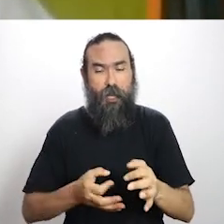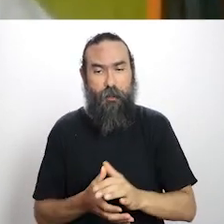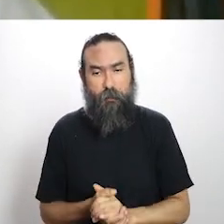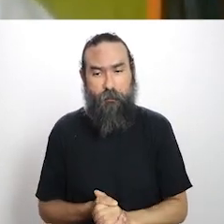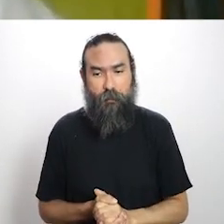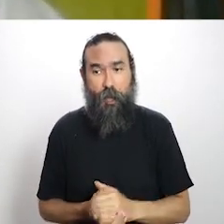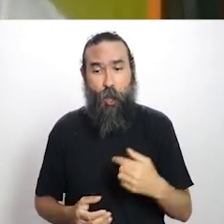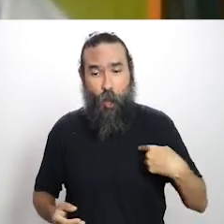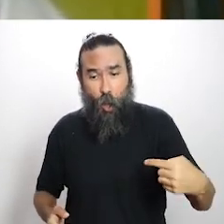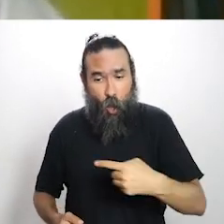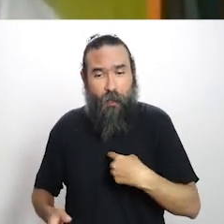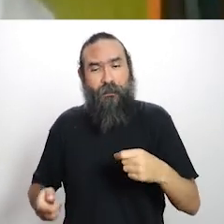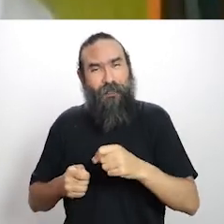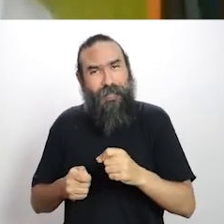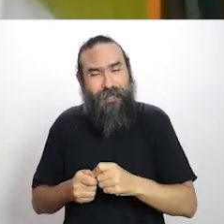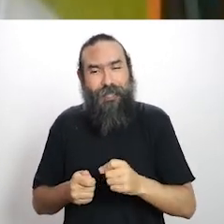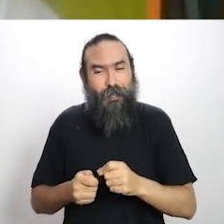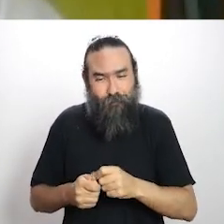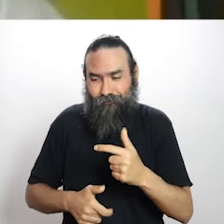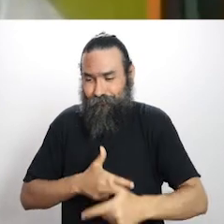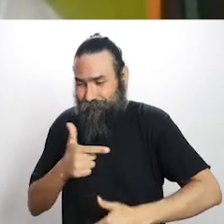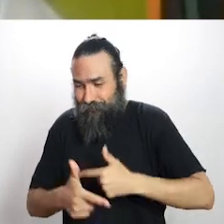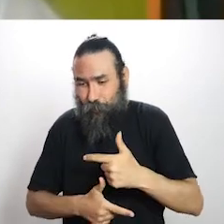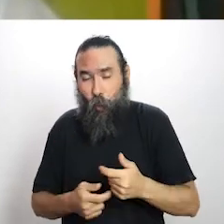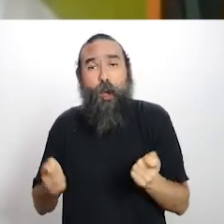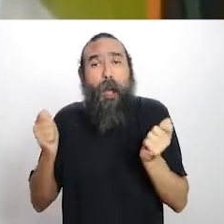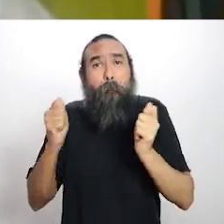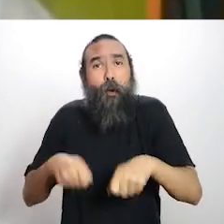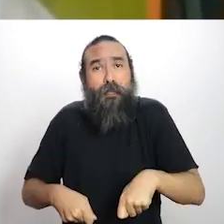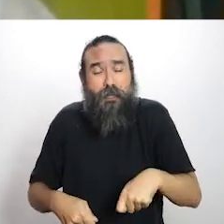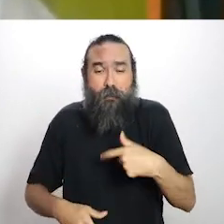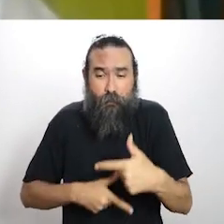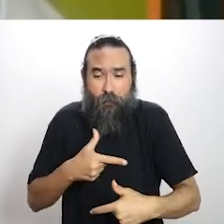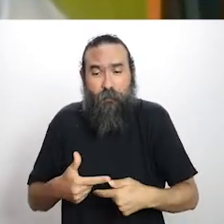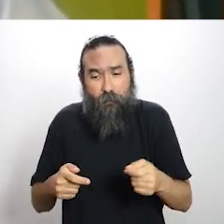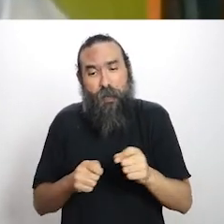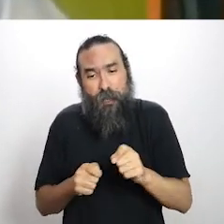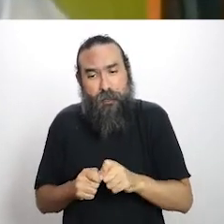novo formato de fazer.